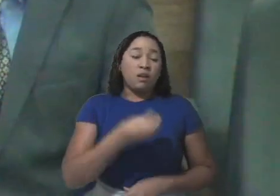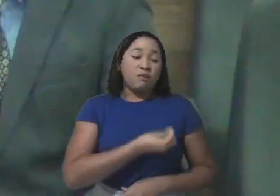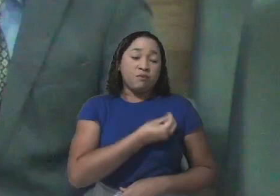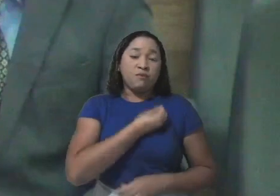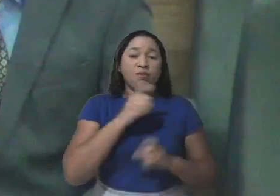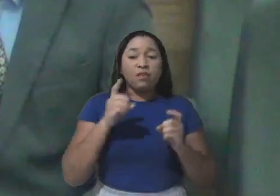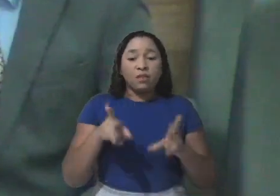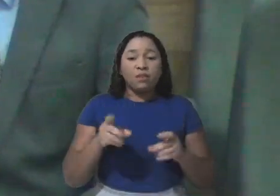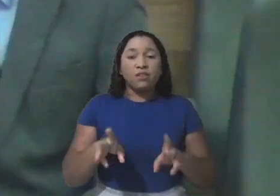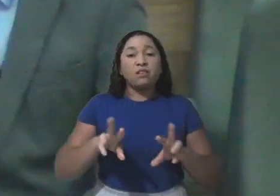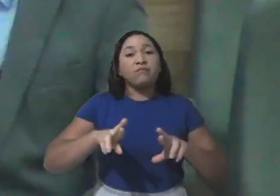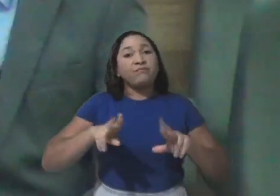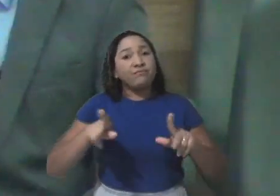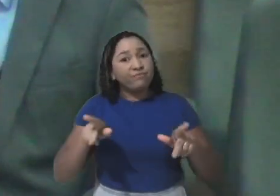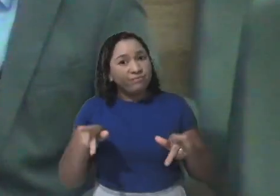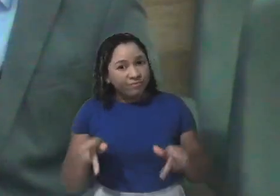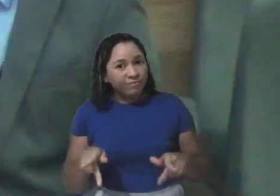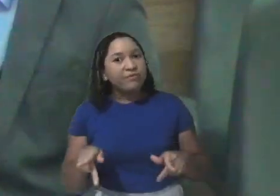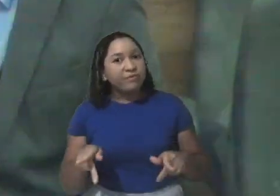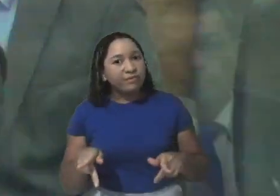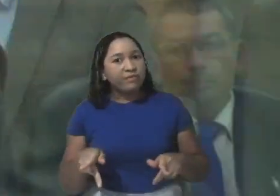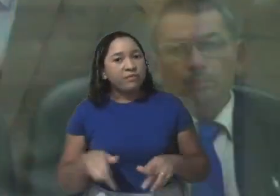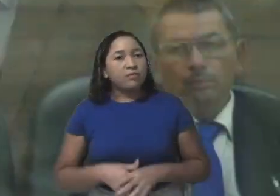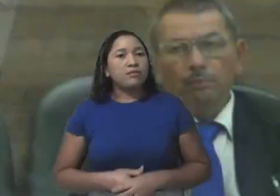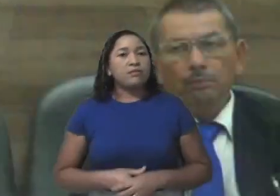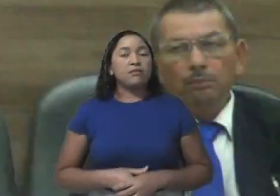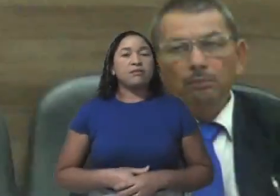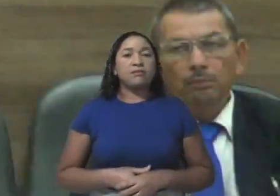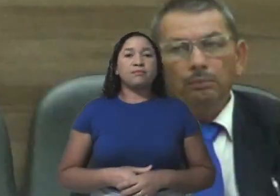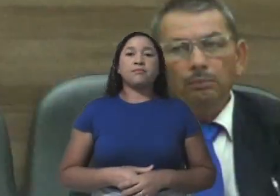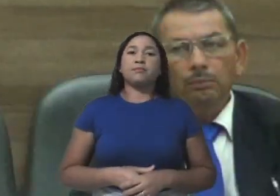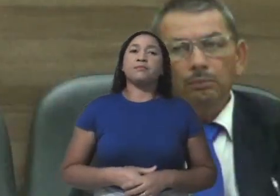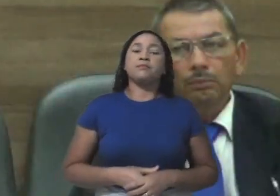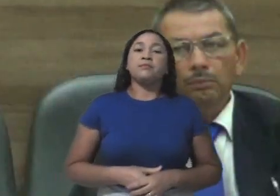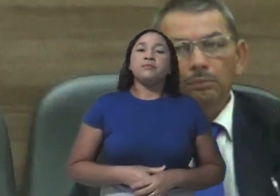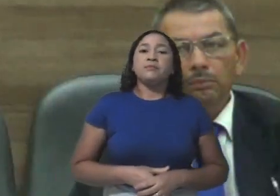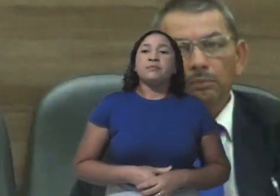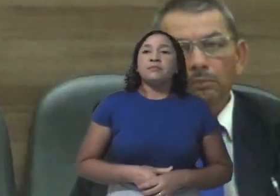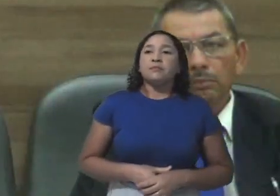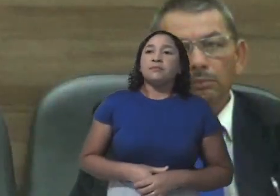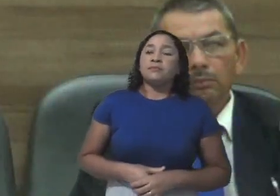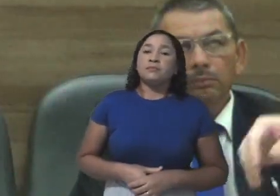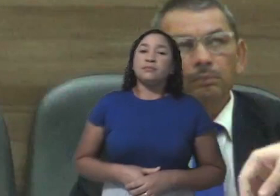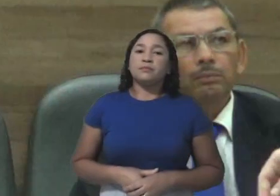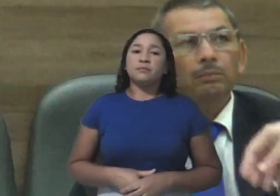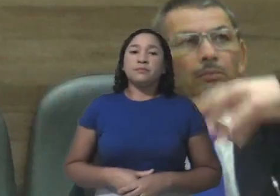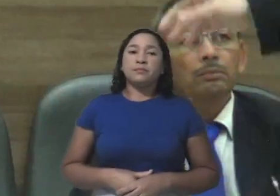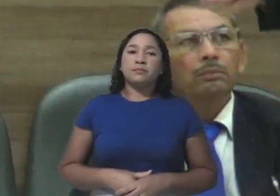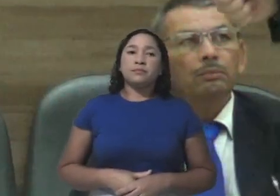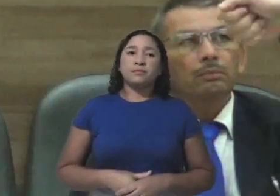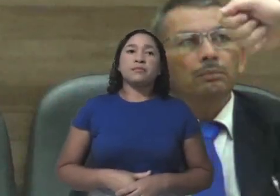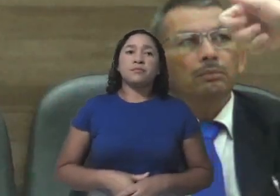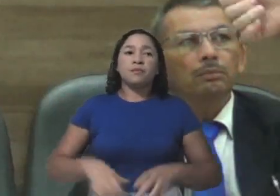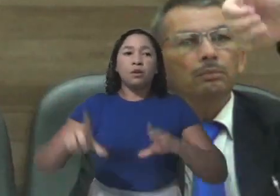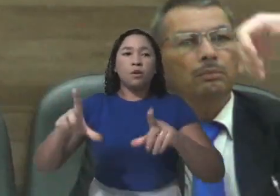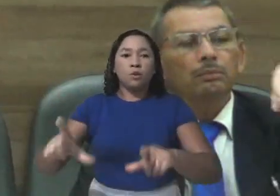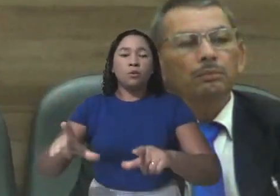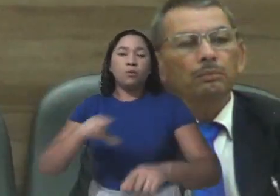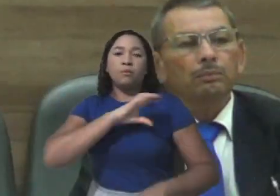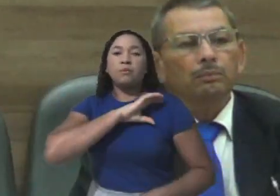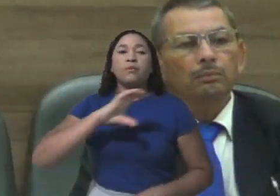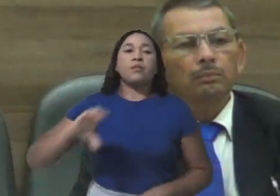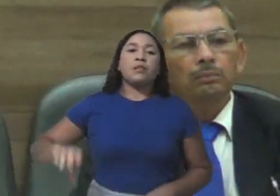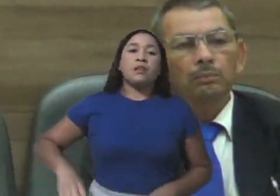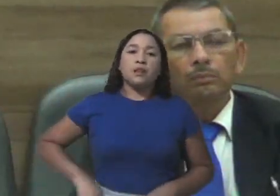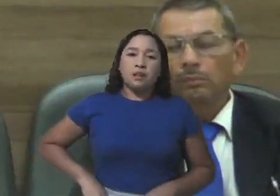14, por gentileza. No comparecimento ante o tribunal de Cristo, de todos os